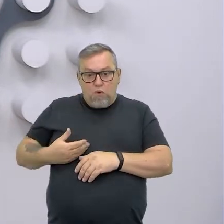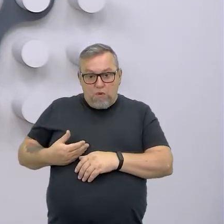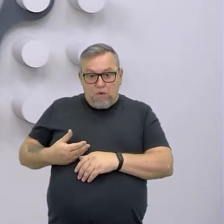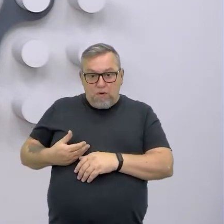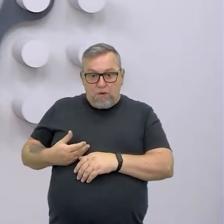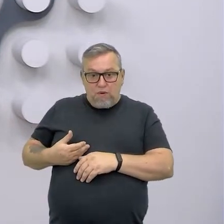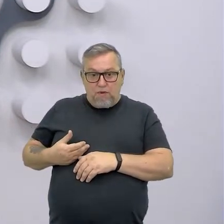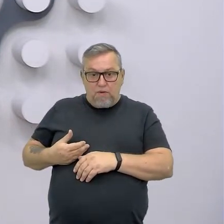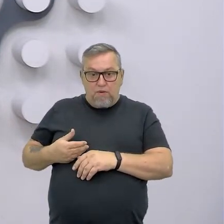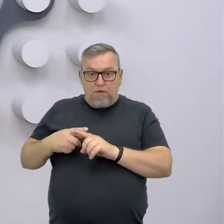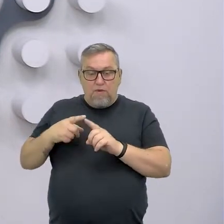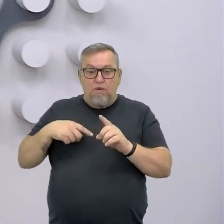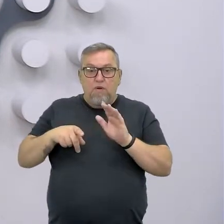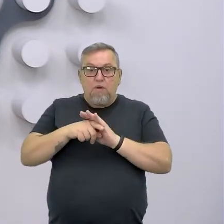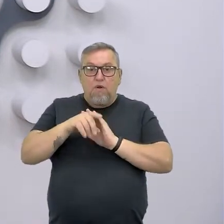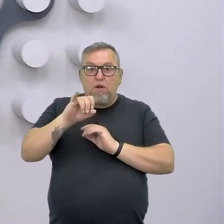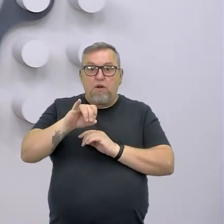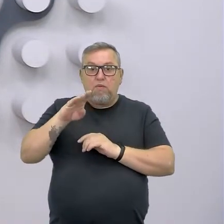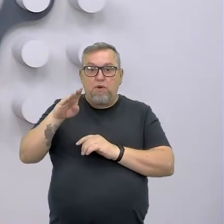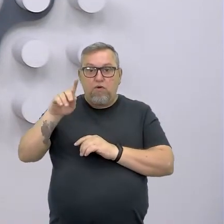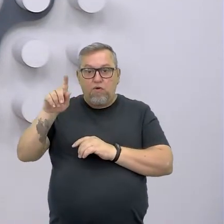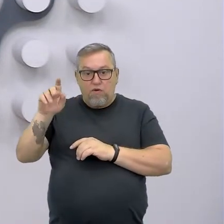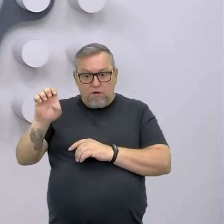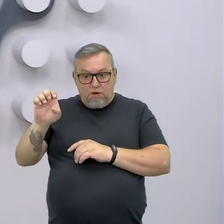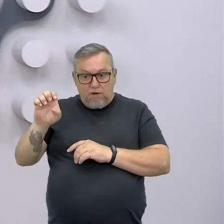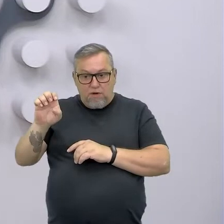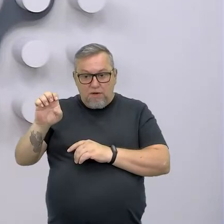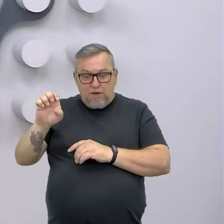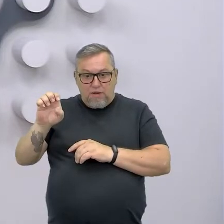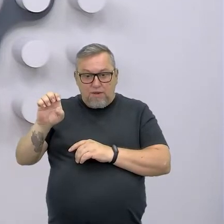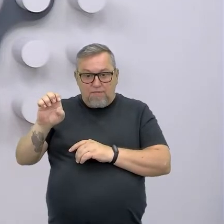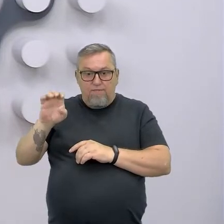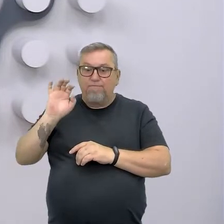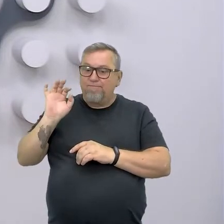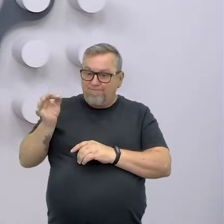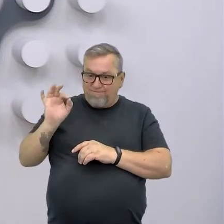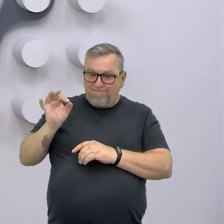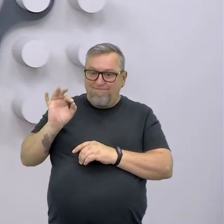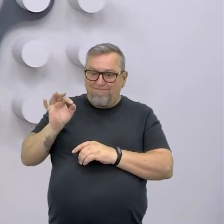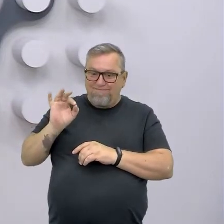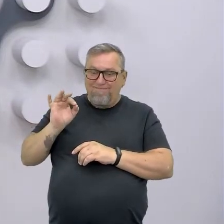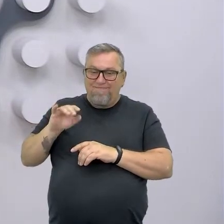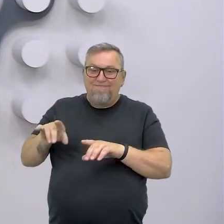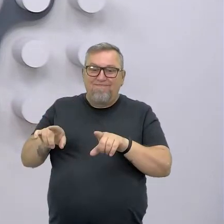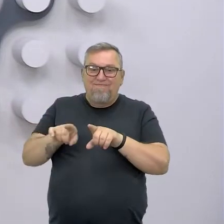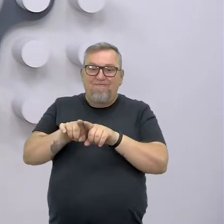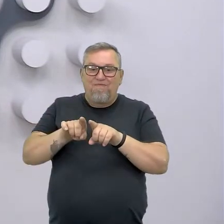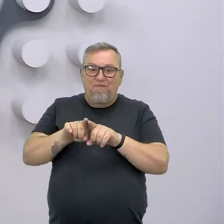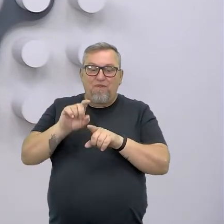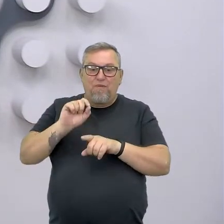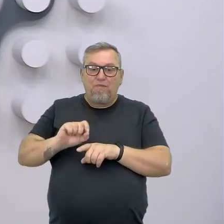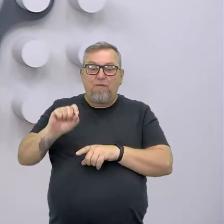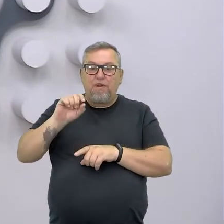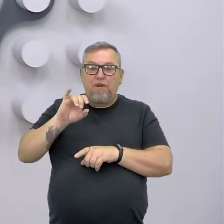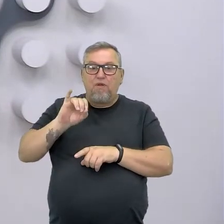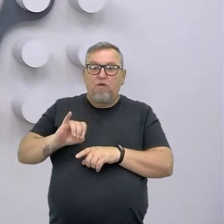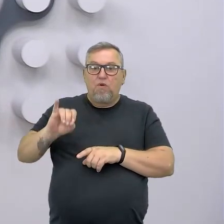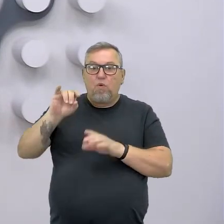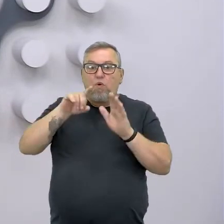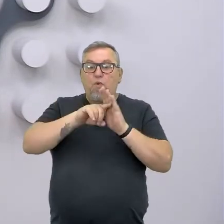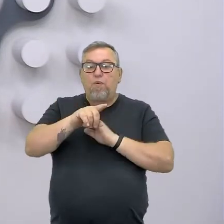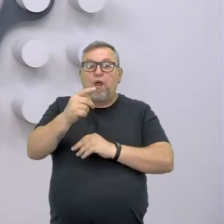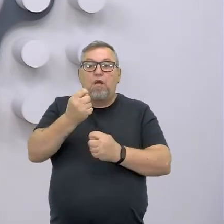é o caso do Instituto Brasileiro de Geografia e Estatística, ou Instituto de